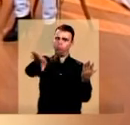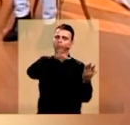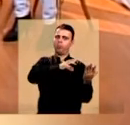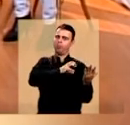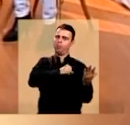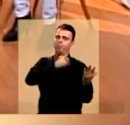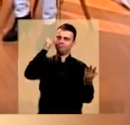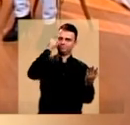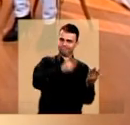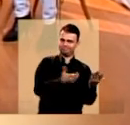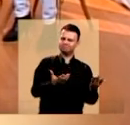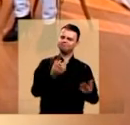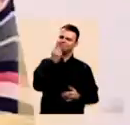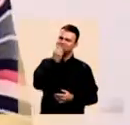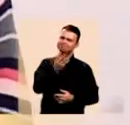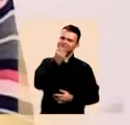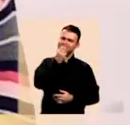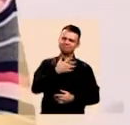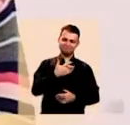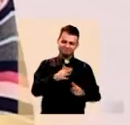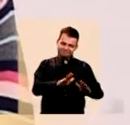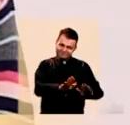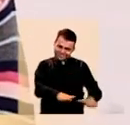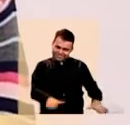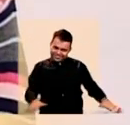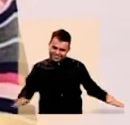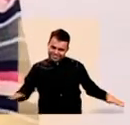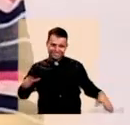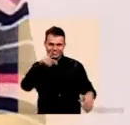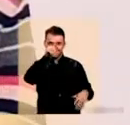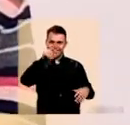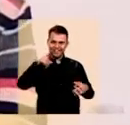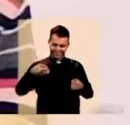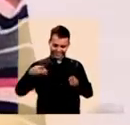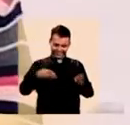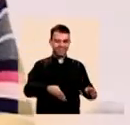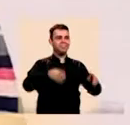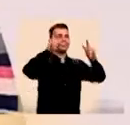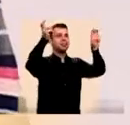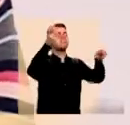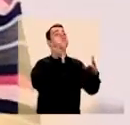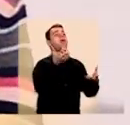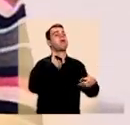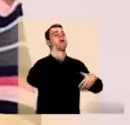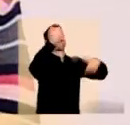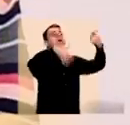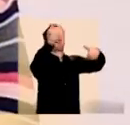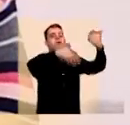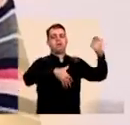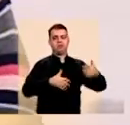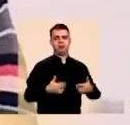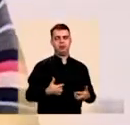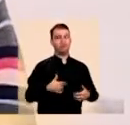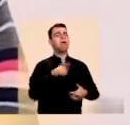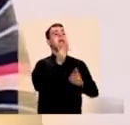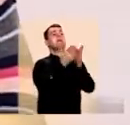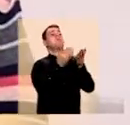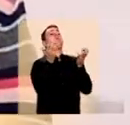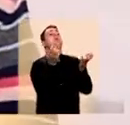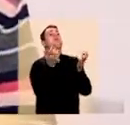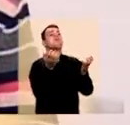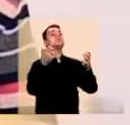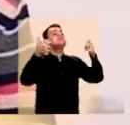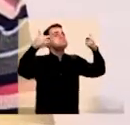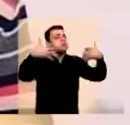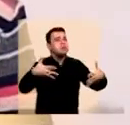Mas é bacana porque já tem uns pequenininhos que chegam, eles já falam o tema que eles querem. Eu quero um livro